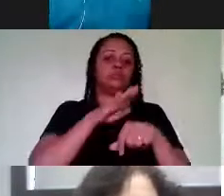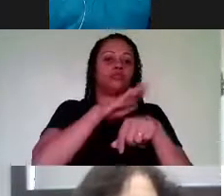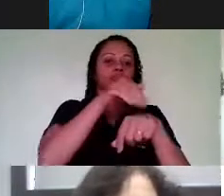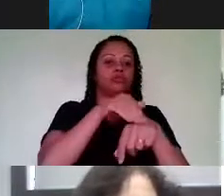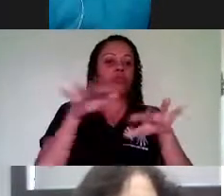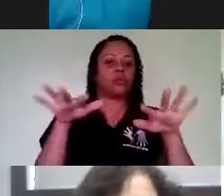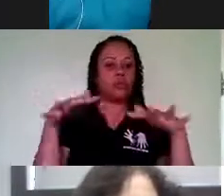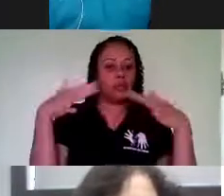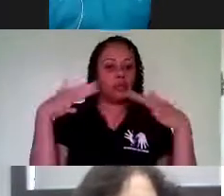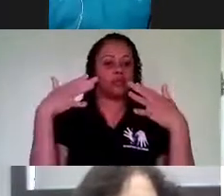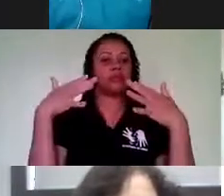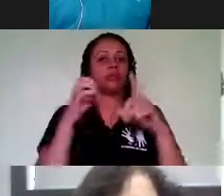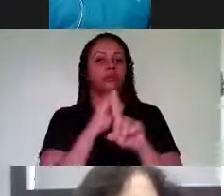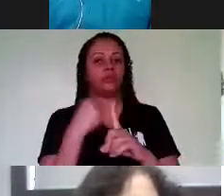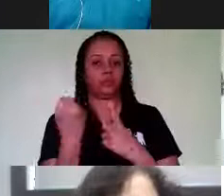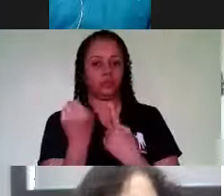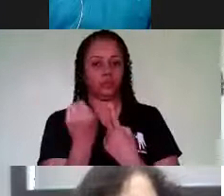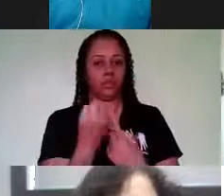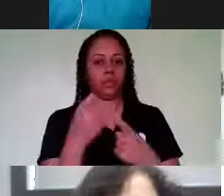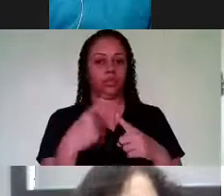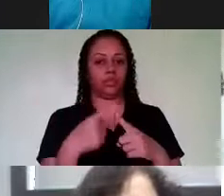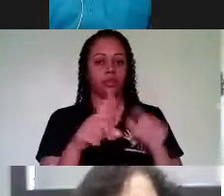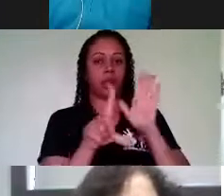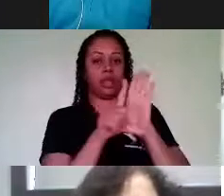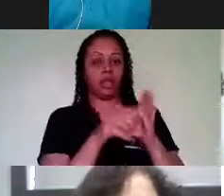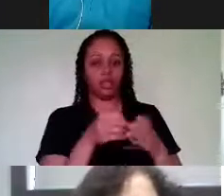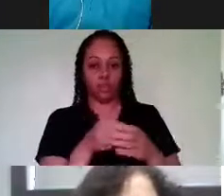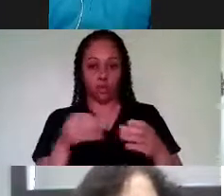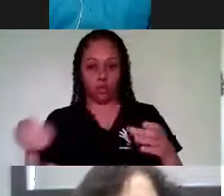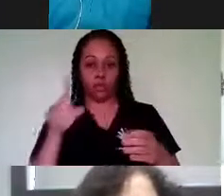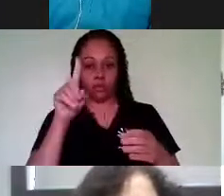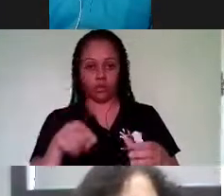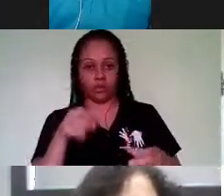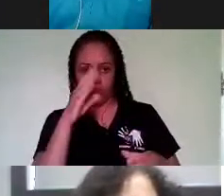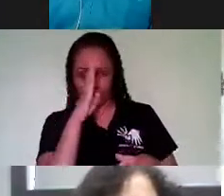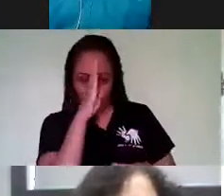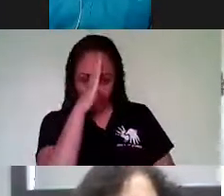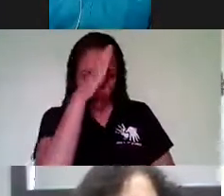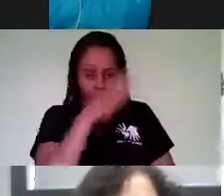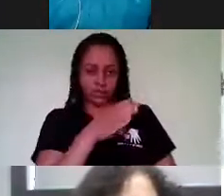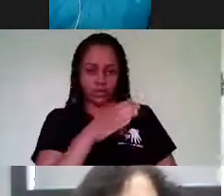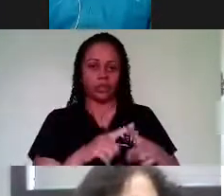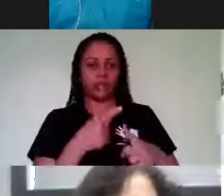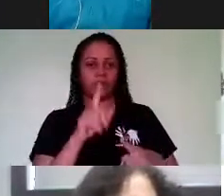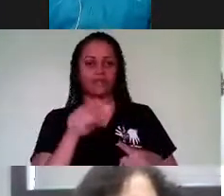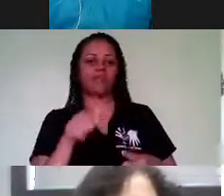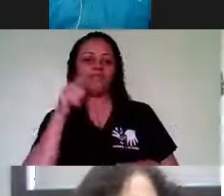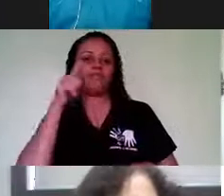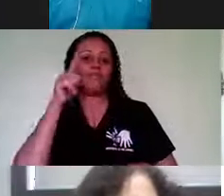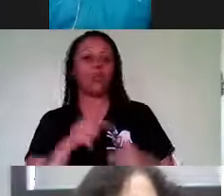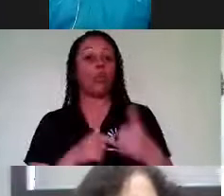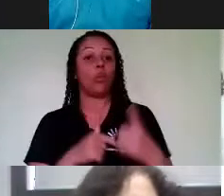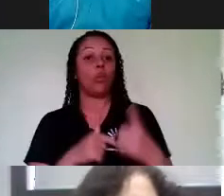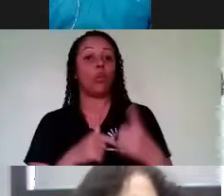é fundamental, mas ela por si só não garante a conquista do direito. Então, por este motivo é que nós